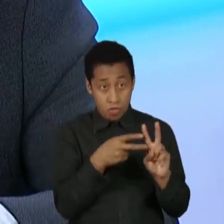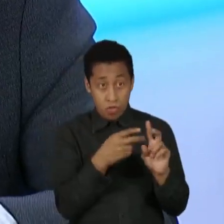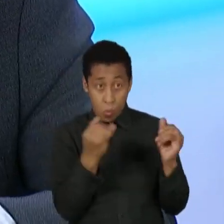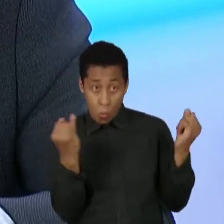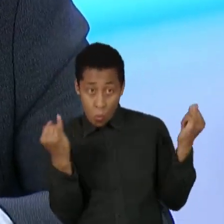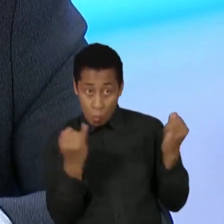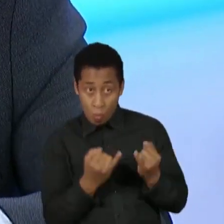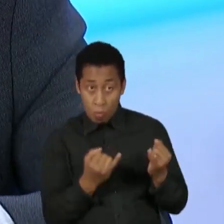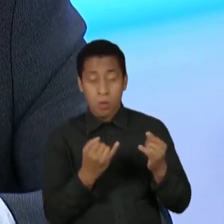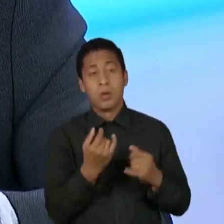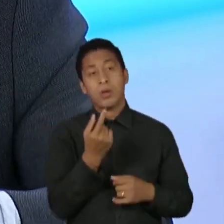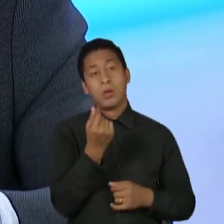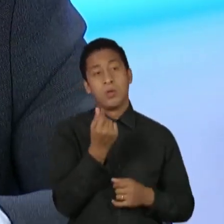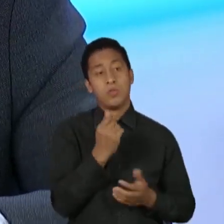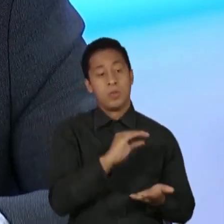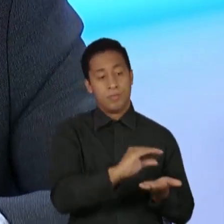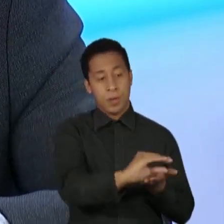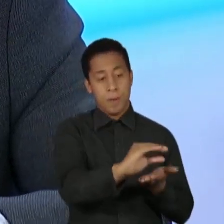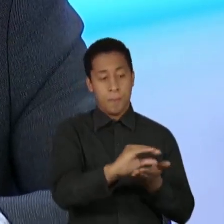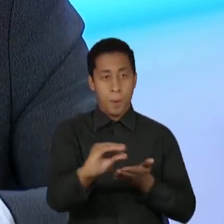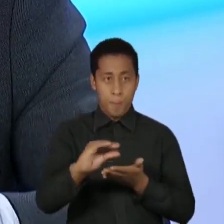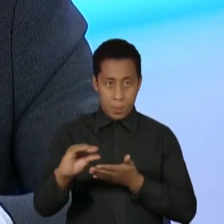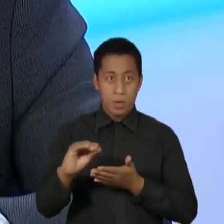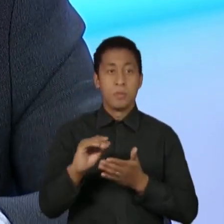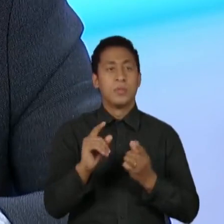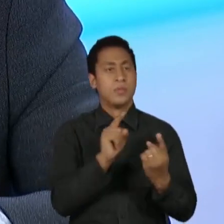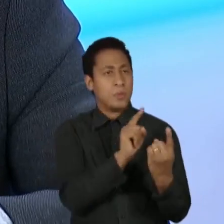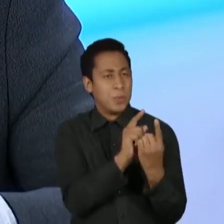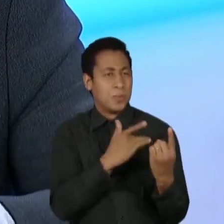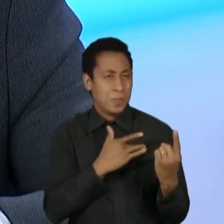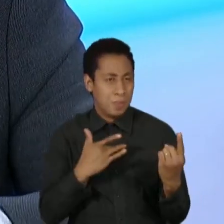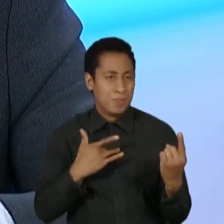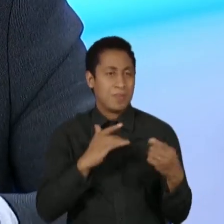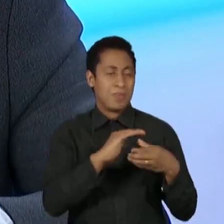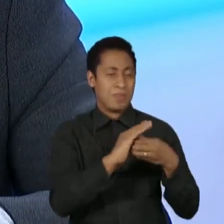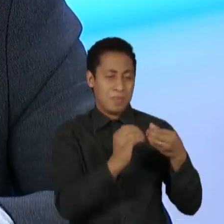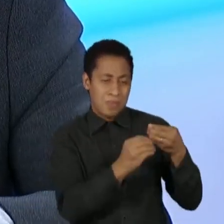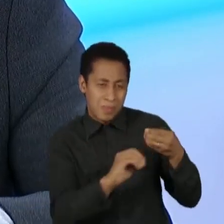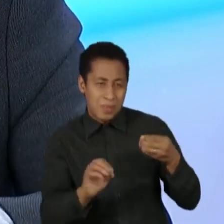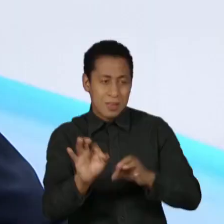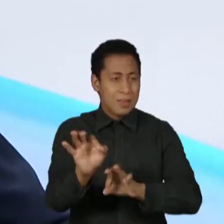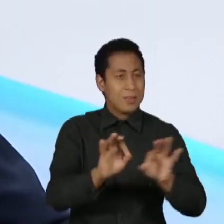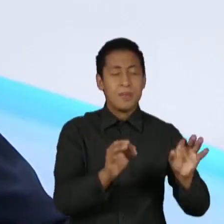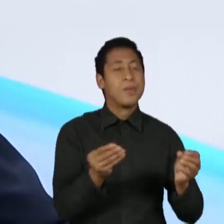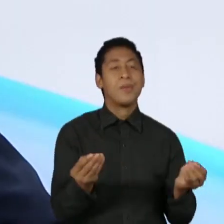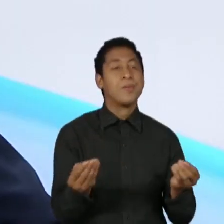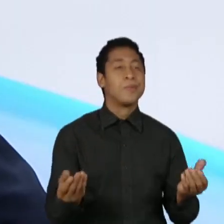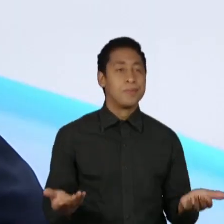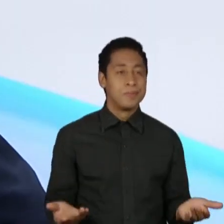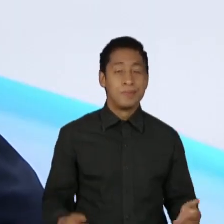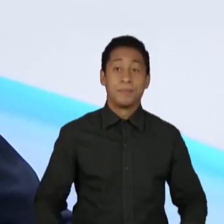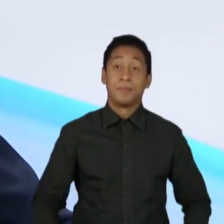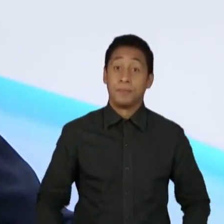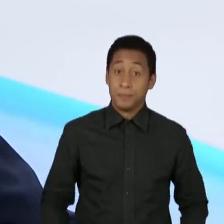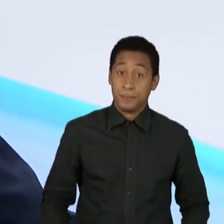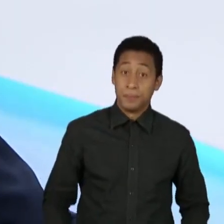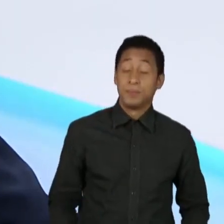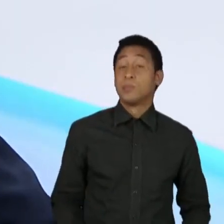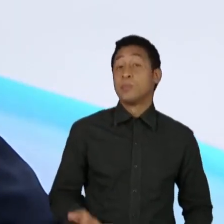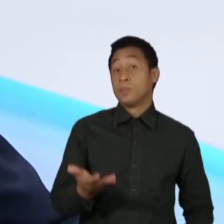sanitários indígenas seja gasto de forma mais eficaz né é Patrick